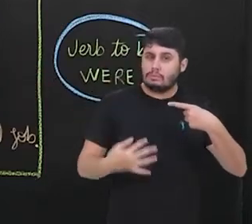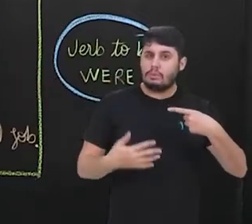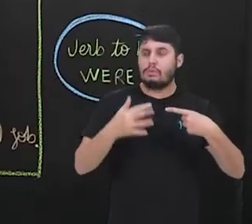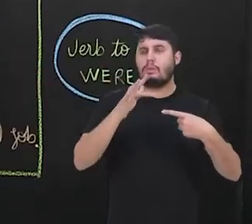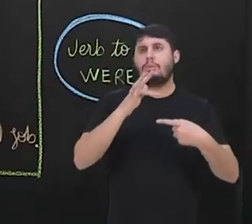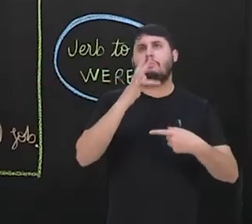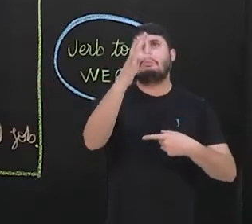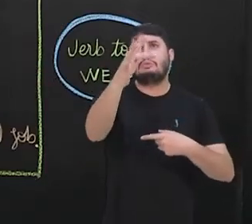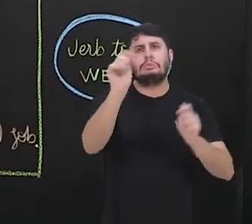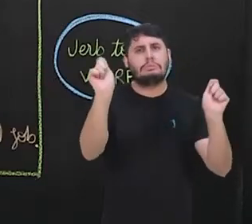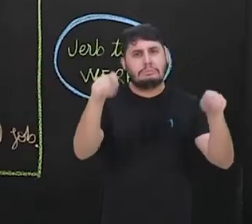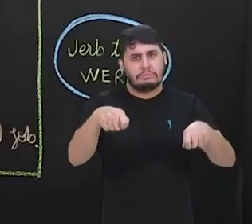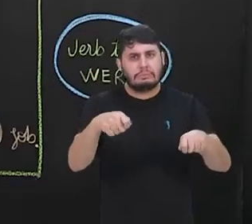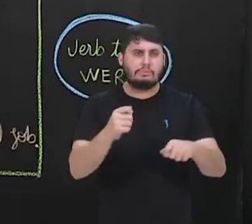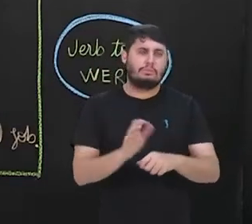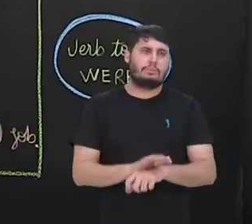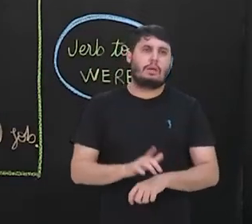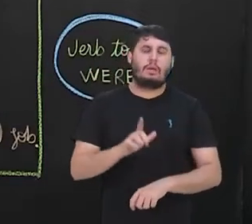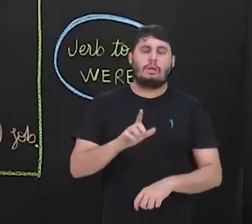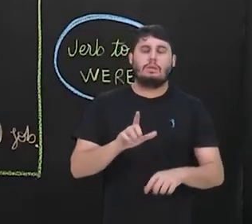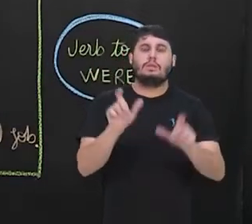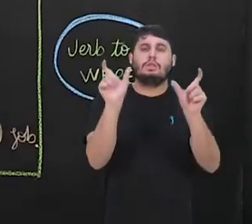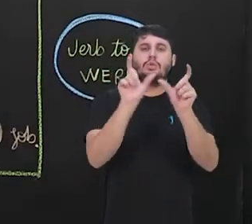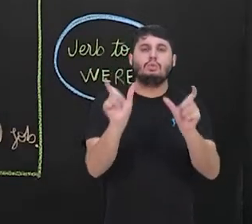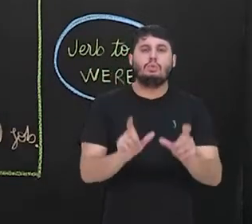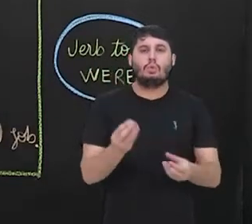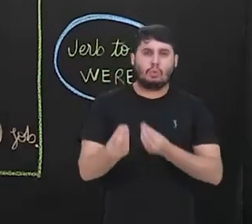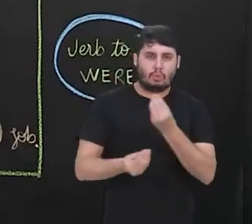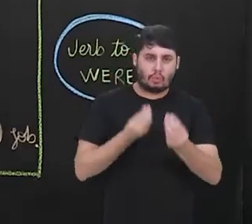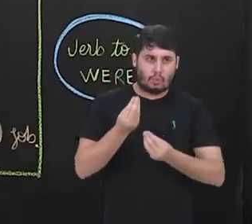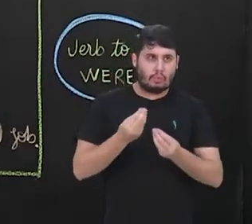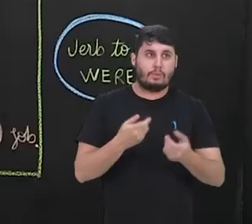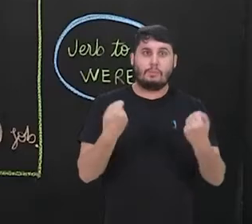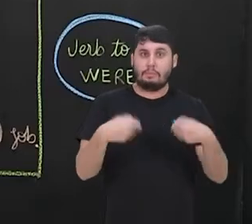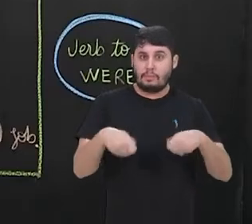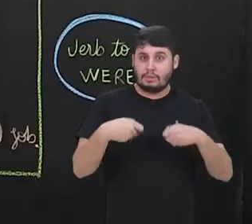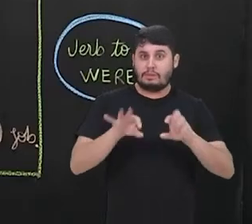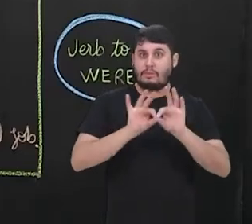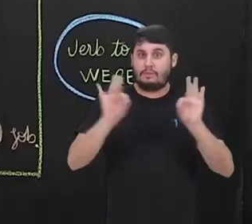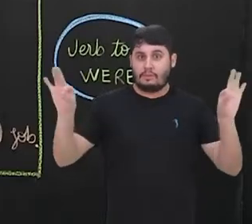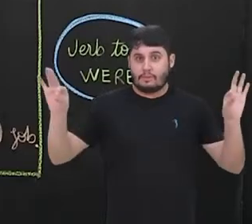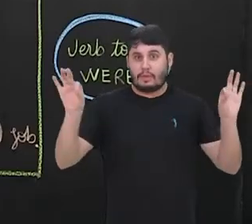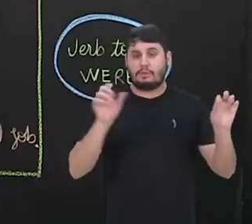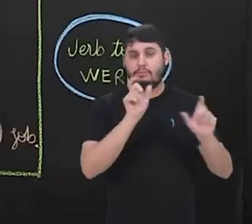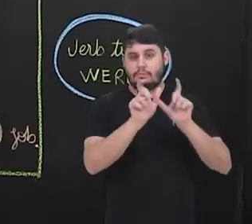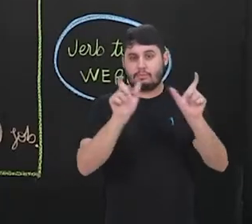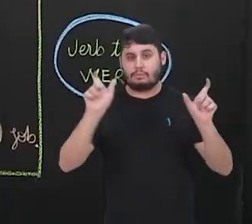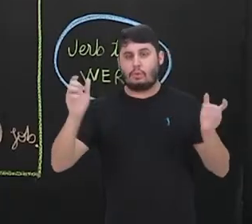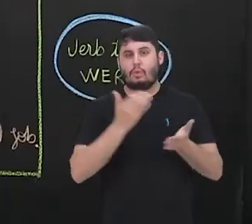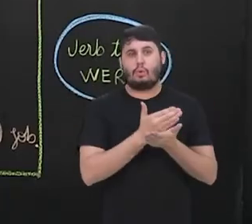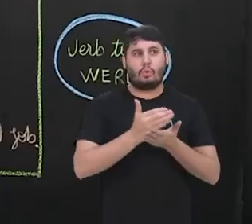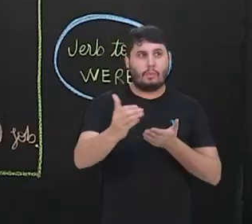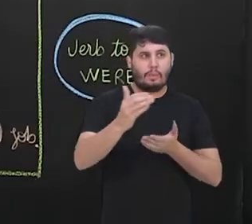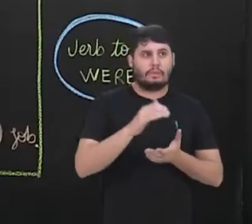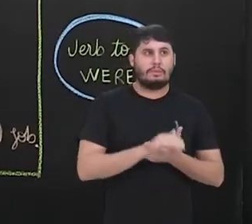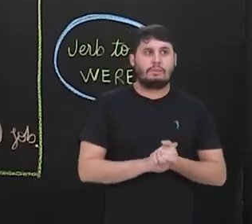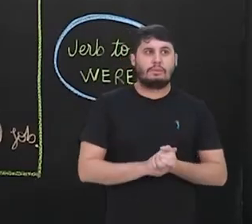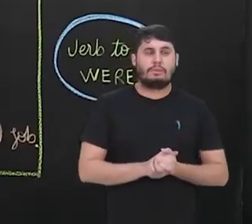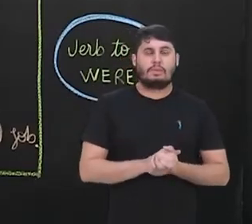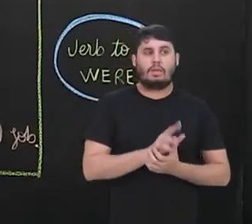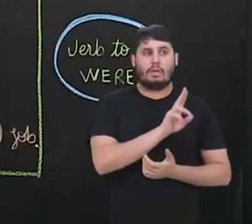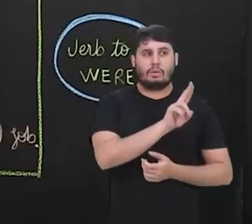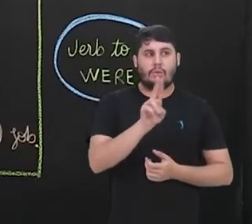possível, eu tenho a seguinte estrutura. Eu começo com o if, que é justamente o se,